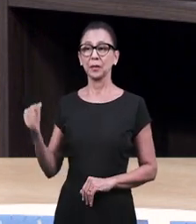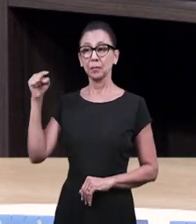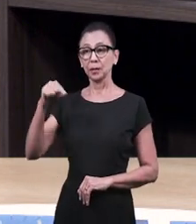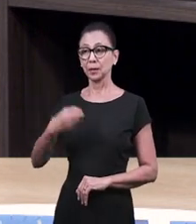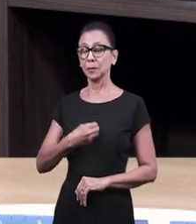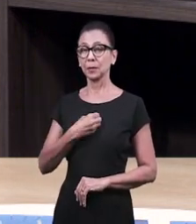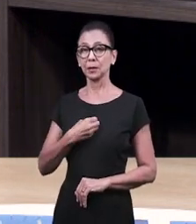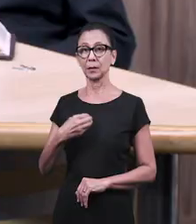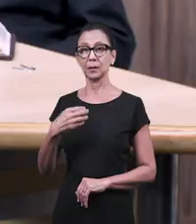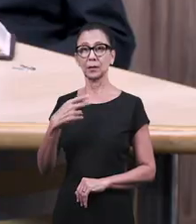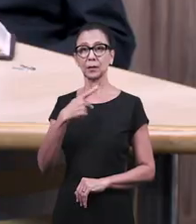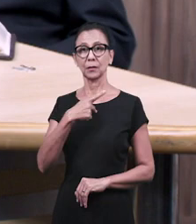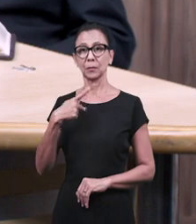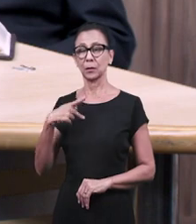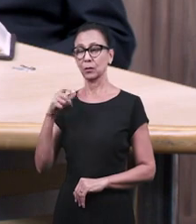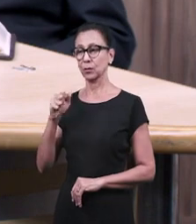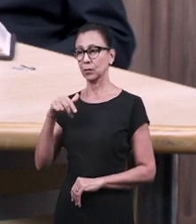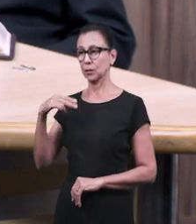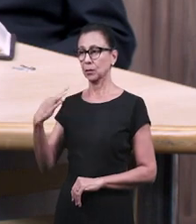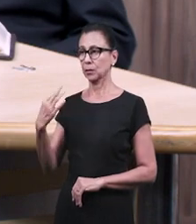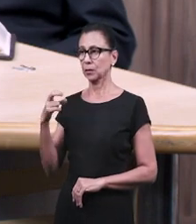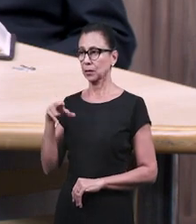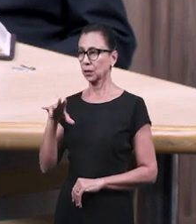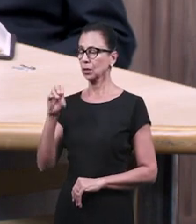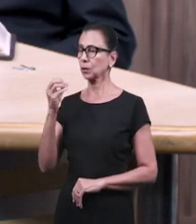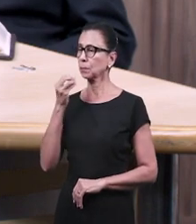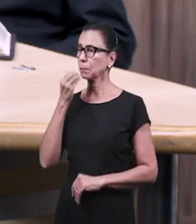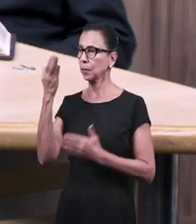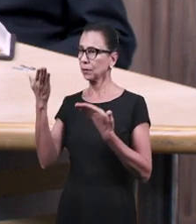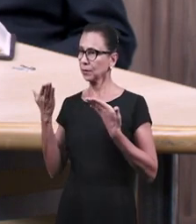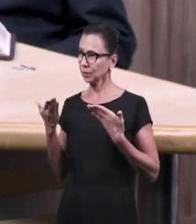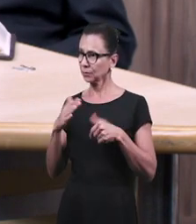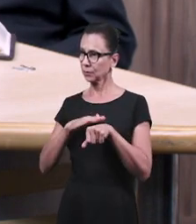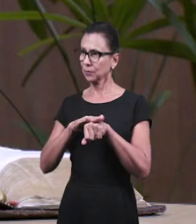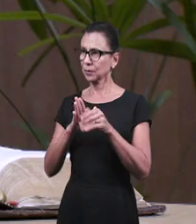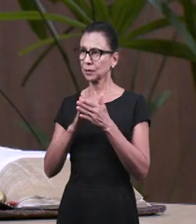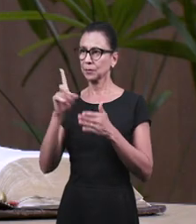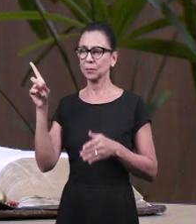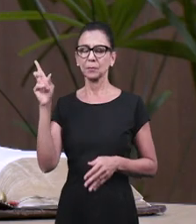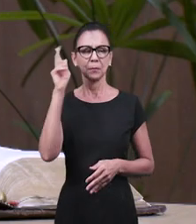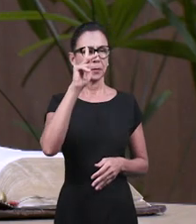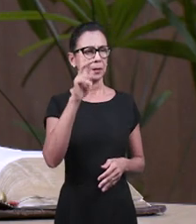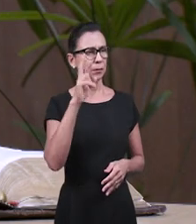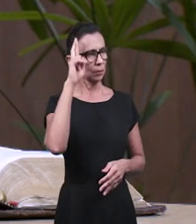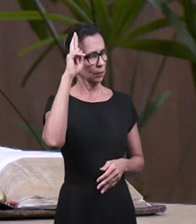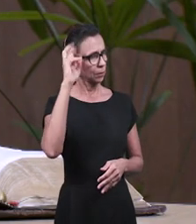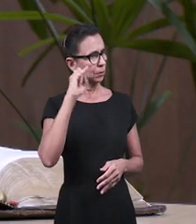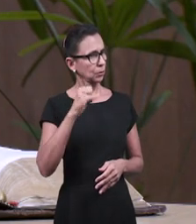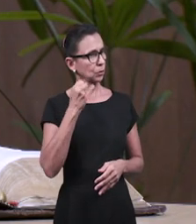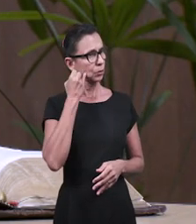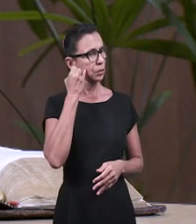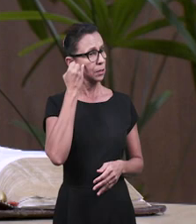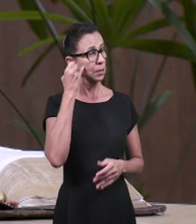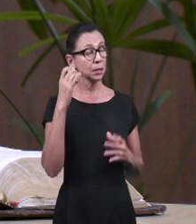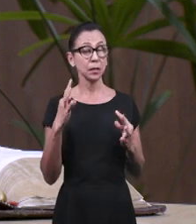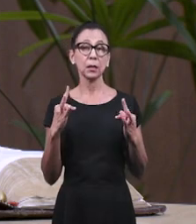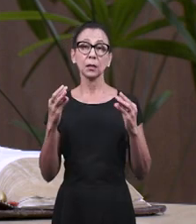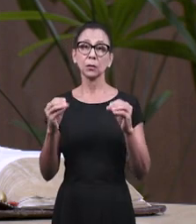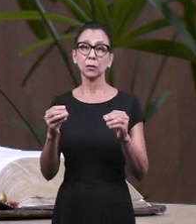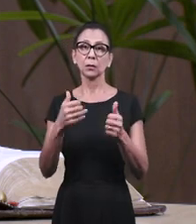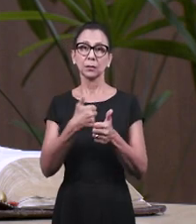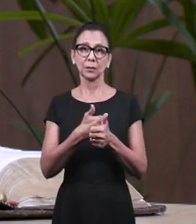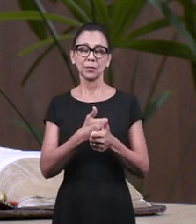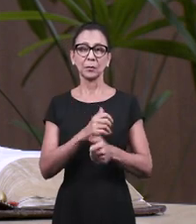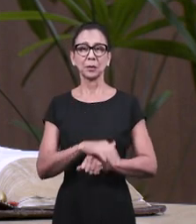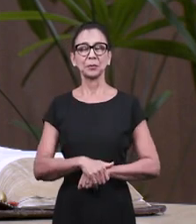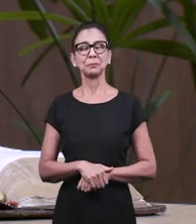Carlos Oliveira. Pastor Antônio Carlos, a paz do Senhor, seja bem-vindo mais uma vez ao Conversas Bíblicas. Paz do Senhor, pastor Josias, e paz do Senhor aos irmãos que acompanham